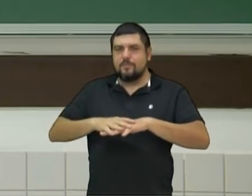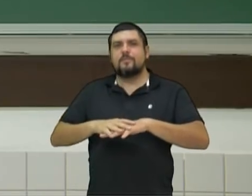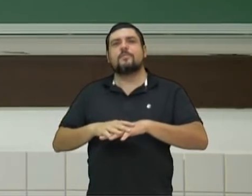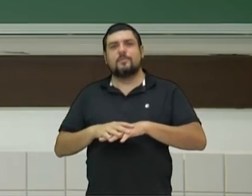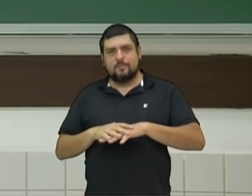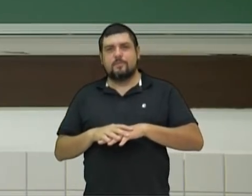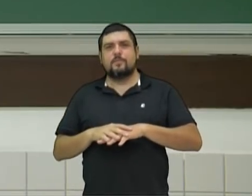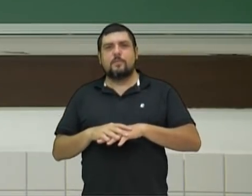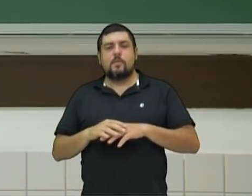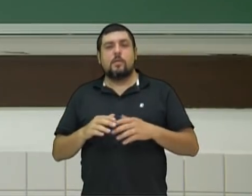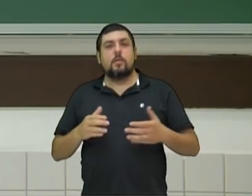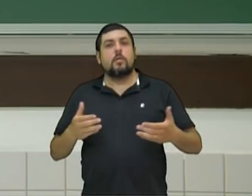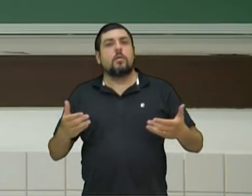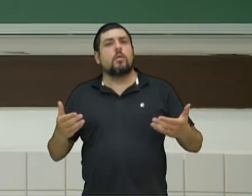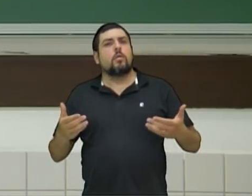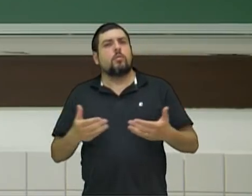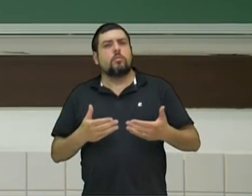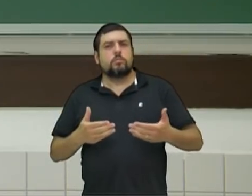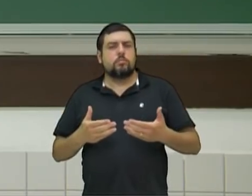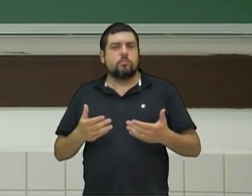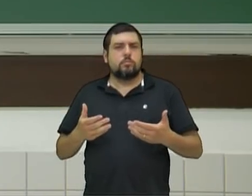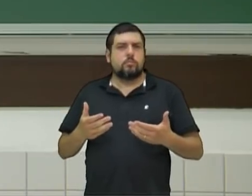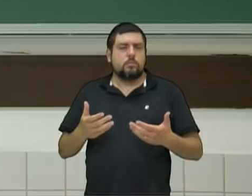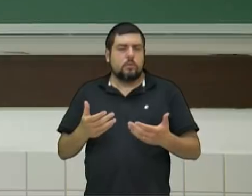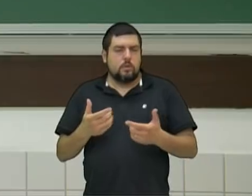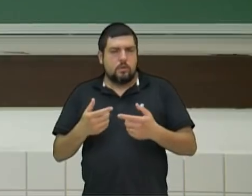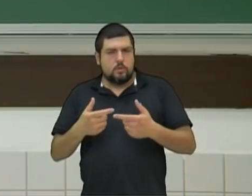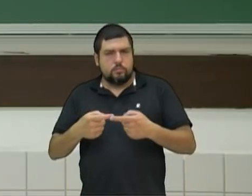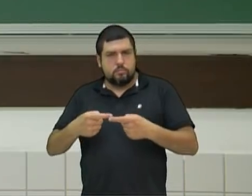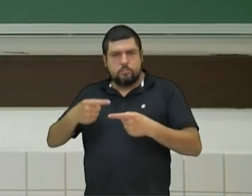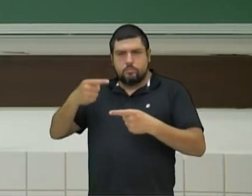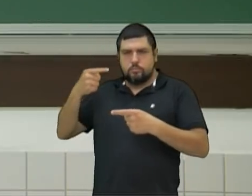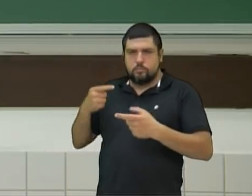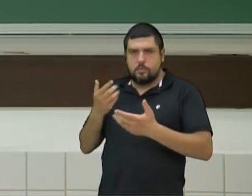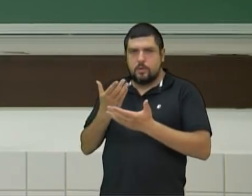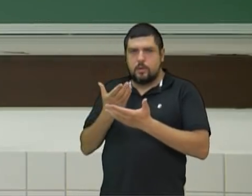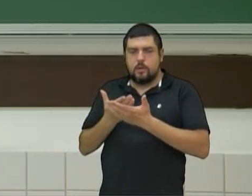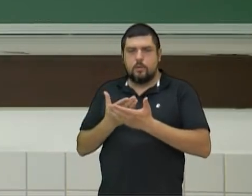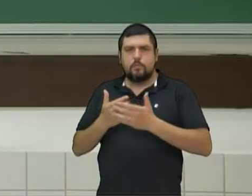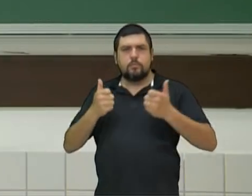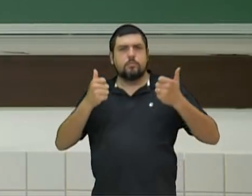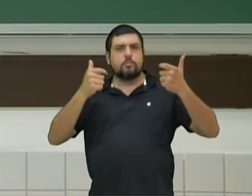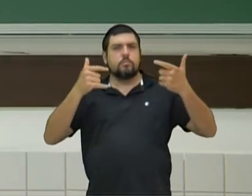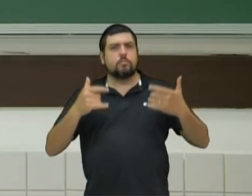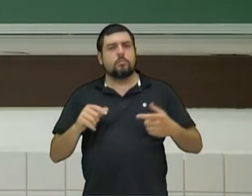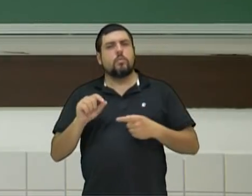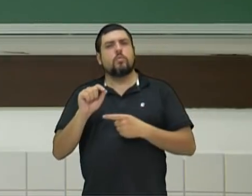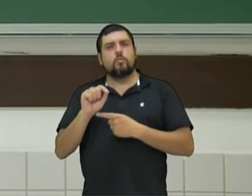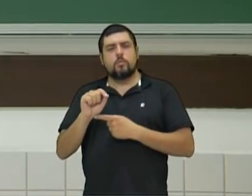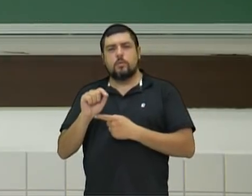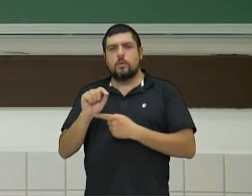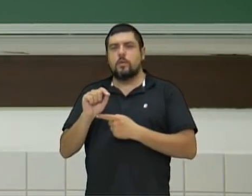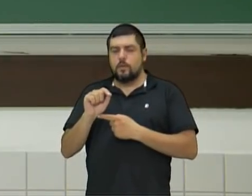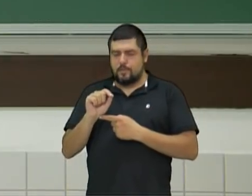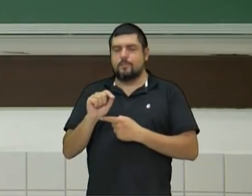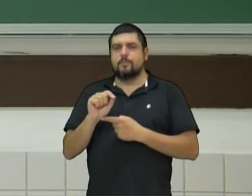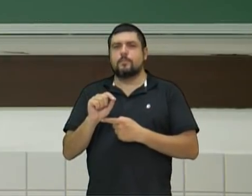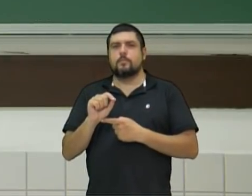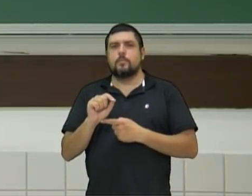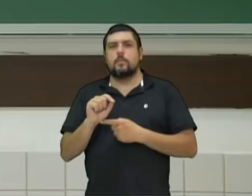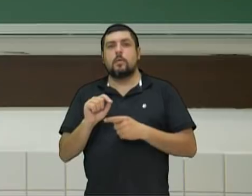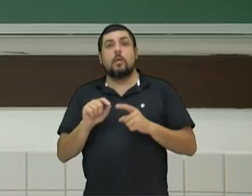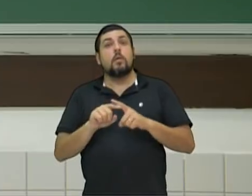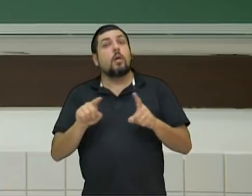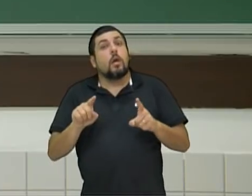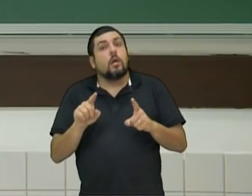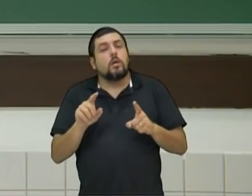E o que nós falamos na aula anterior? Vocês lembram disso? Mas lembrando do recadinho, né? A professora não